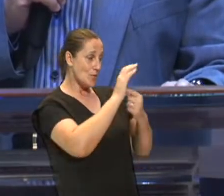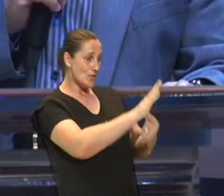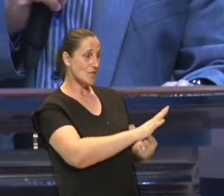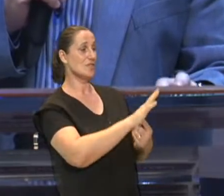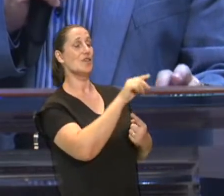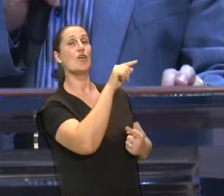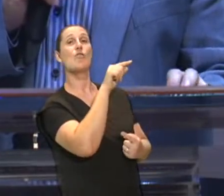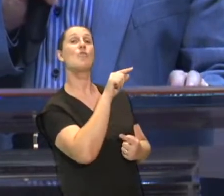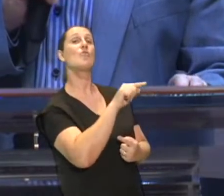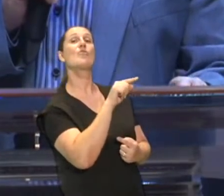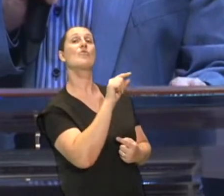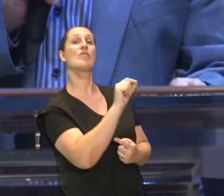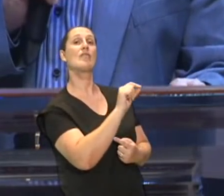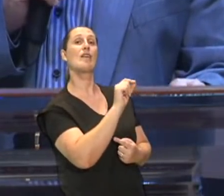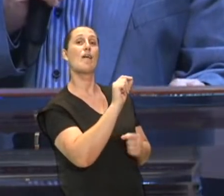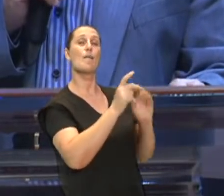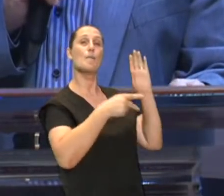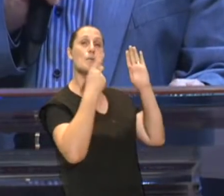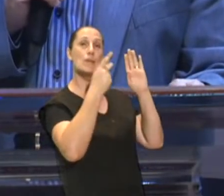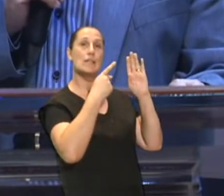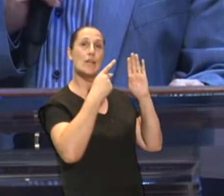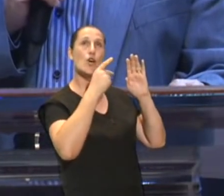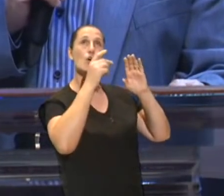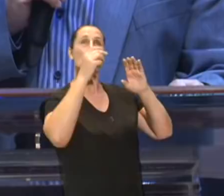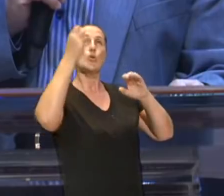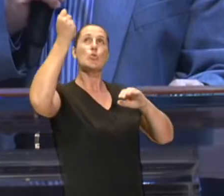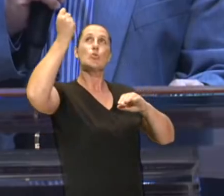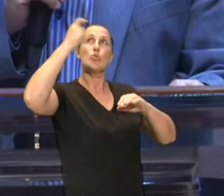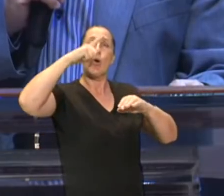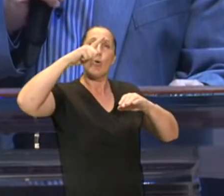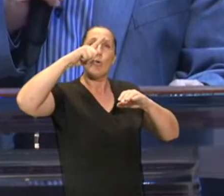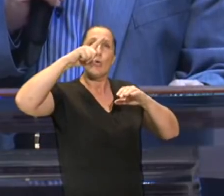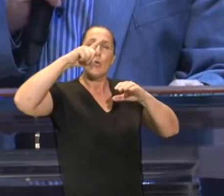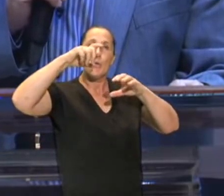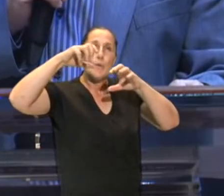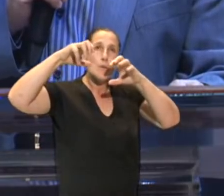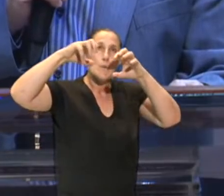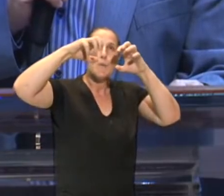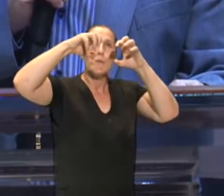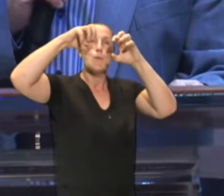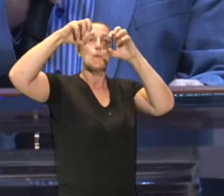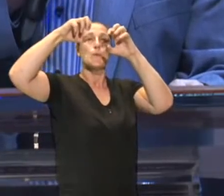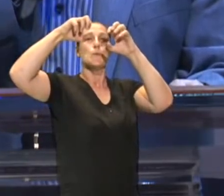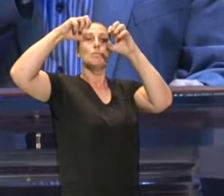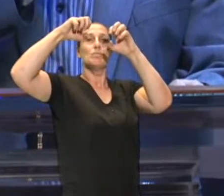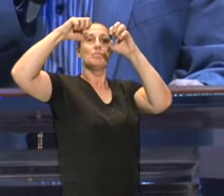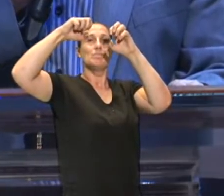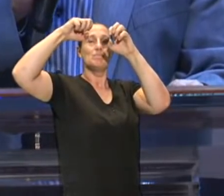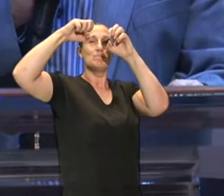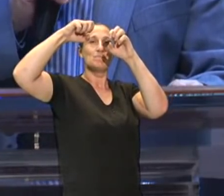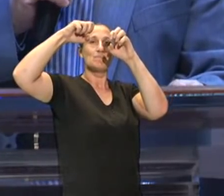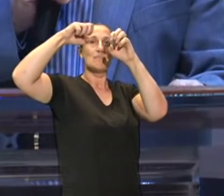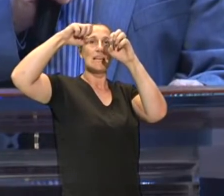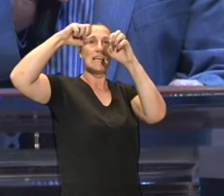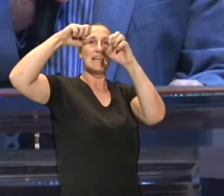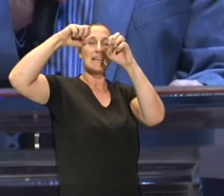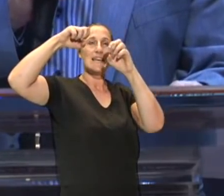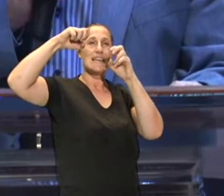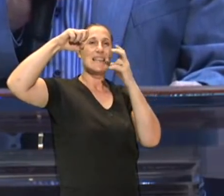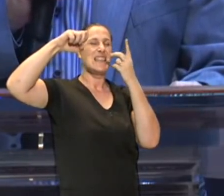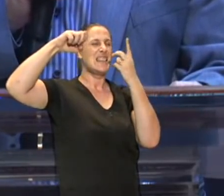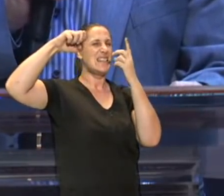Farei a sombra do sol retroceder os 10 degraus que ela já cobriu na escada de